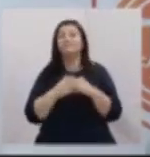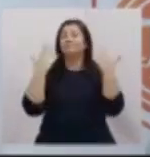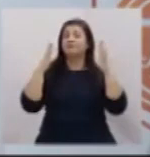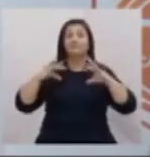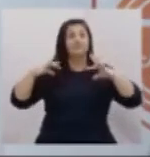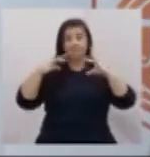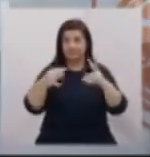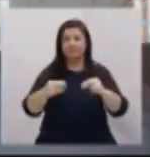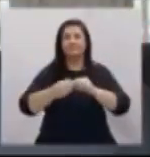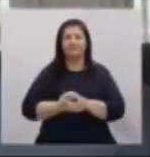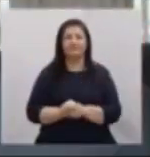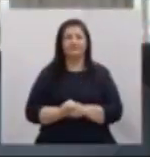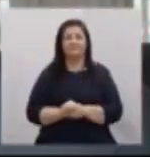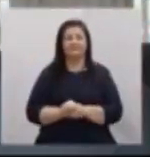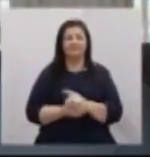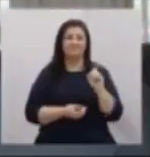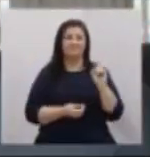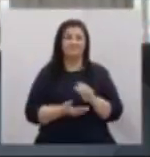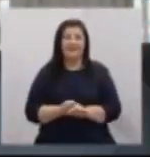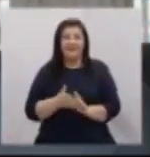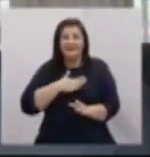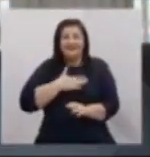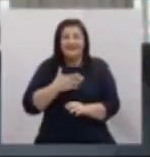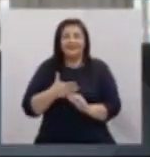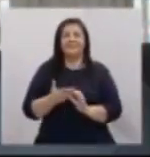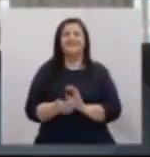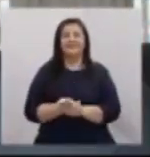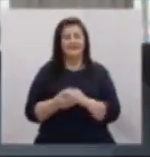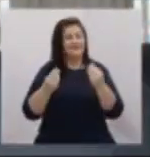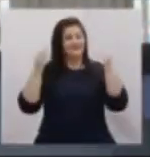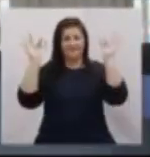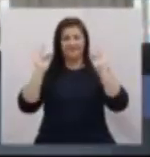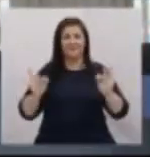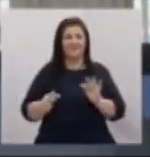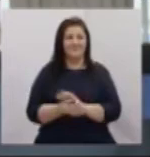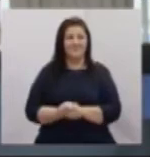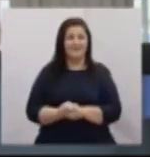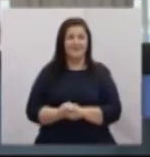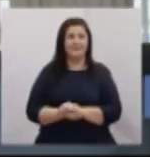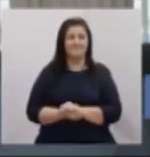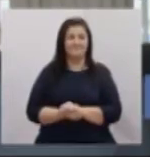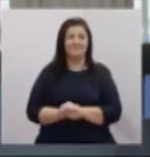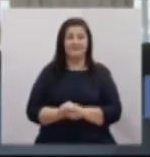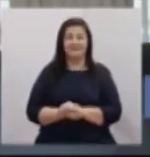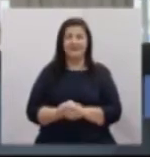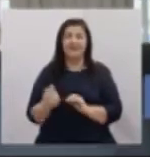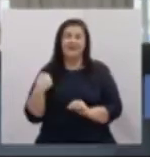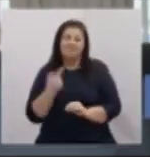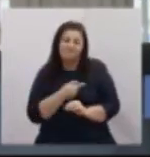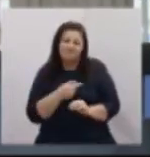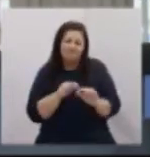todos os homenageados. Bem, eu fiquei surpresa, né? E feliz ao mesmo tempo, porque assim, o que a gente faz é tão pequeno,